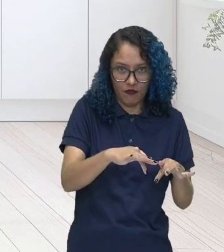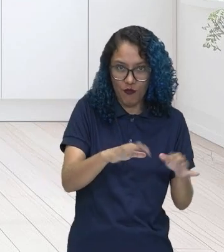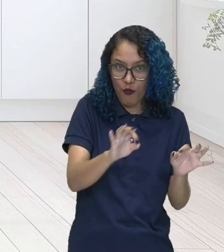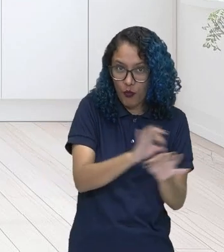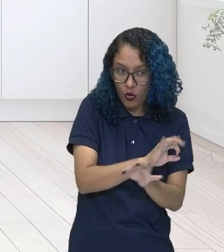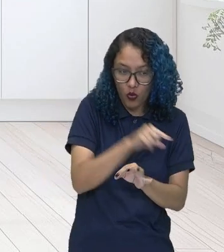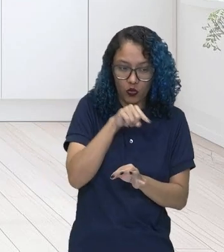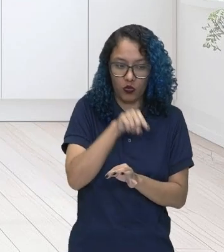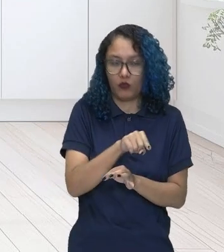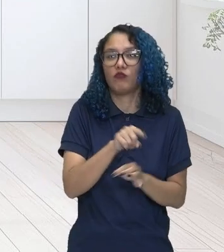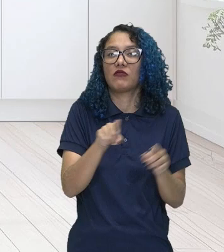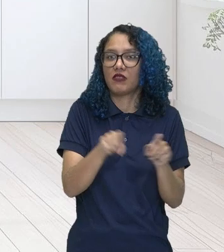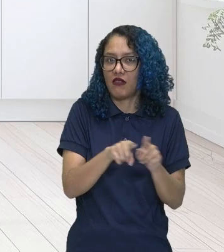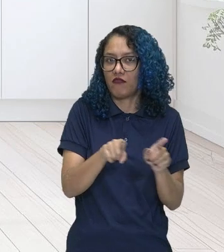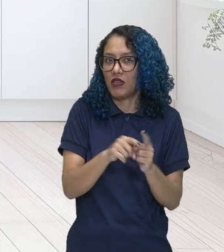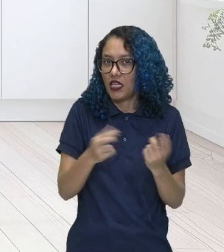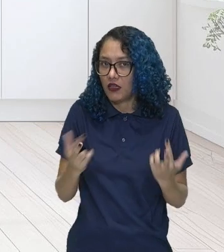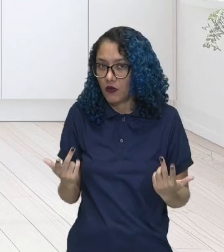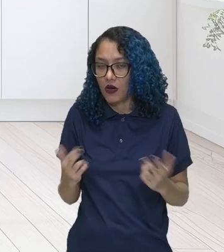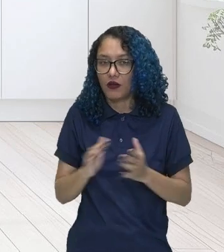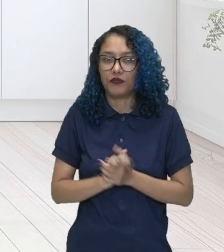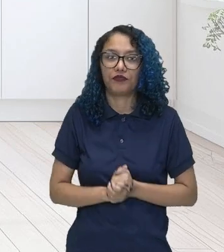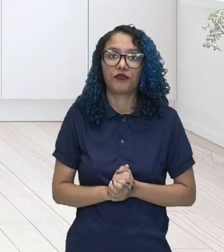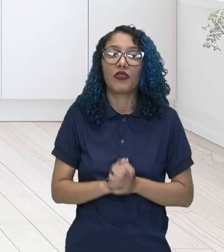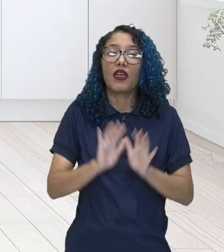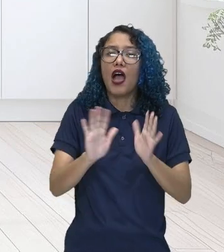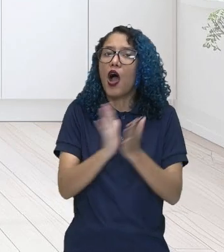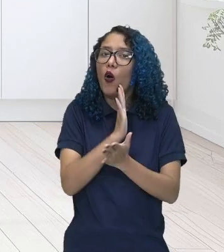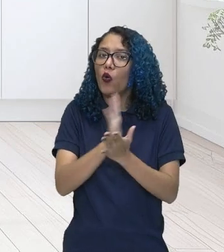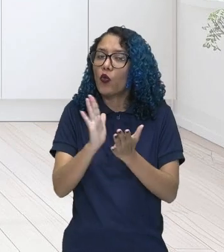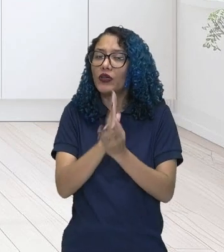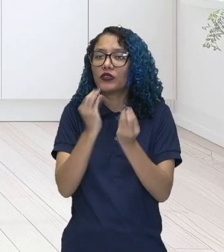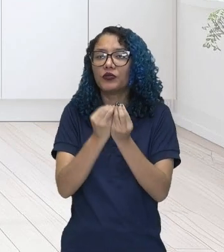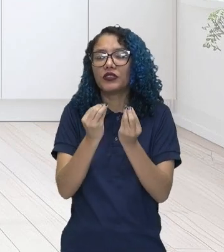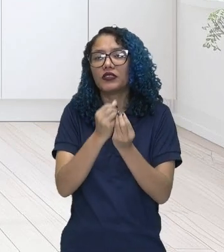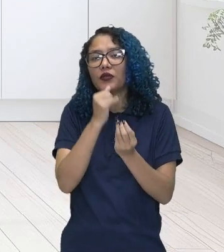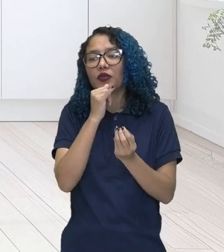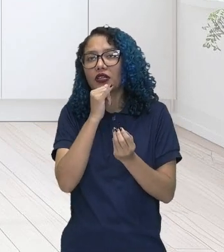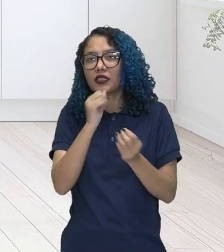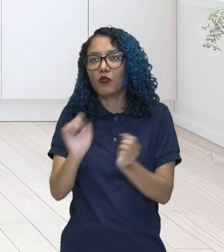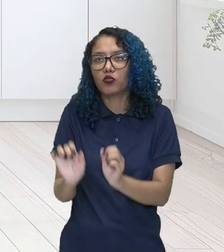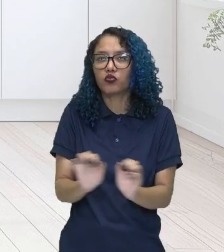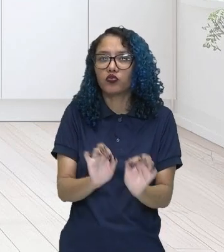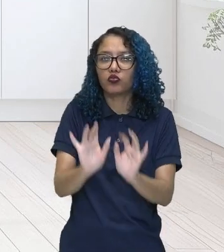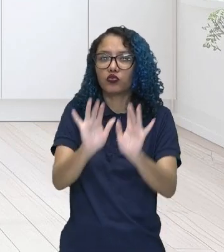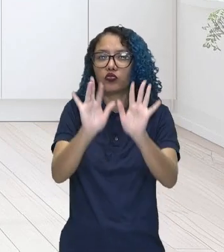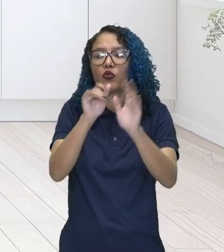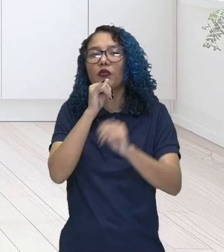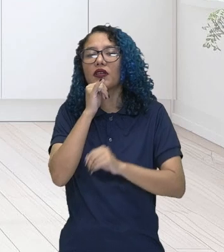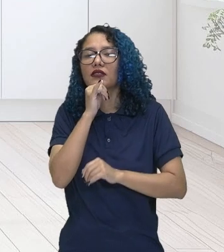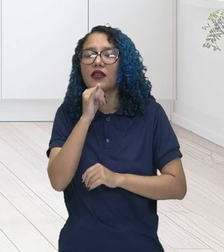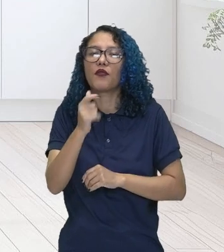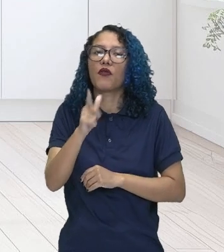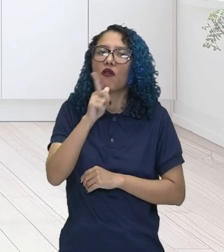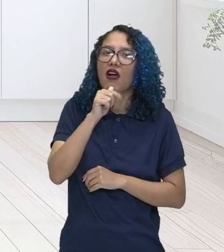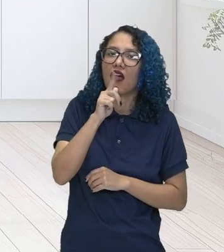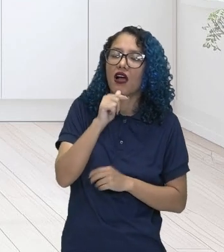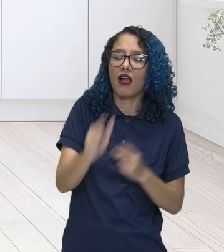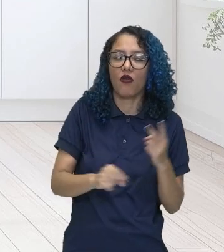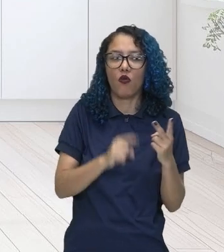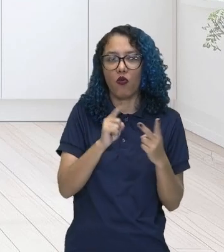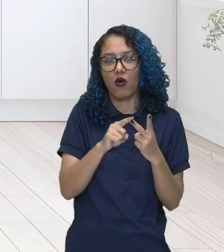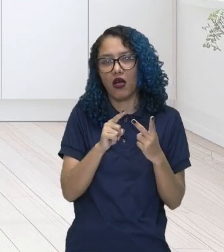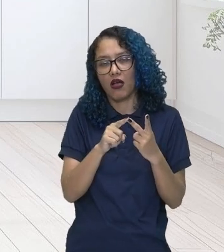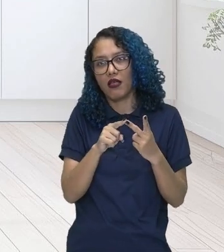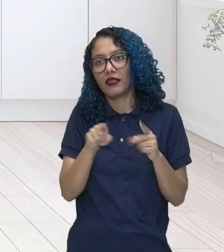substâncias elas vão se transformar em gases, como o vapor de água, o dióxido, que pode